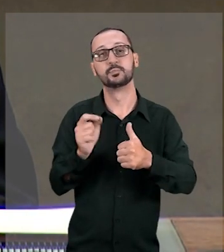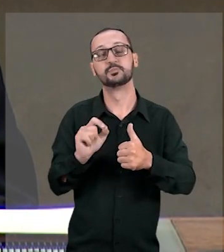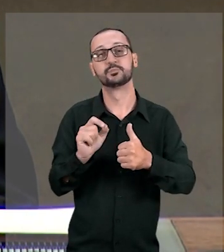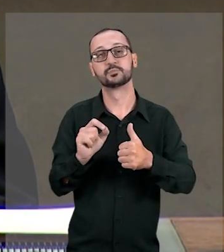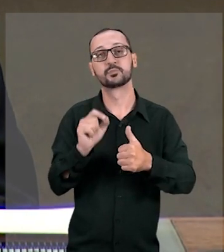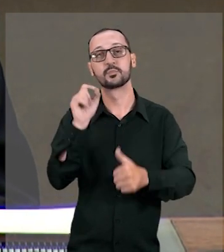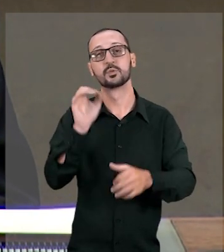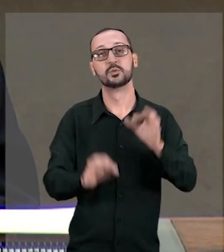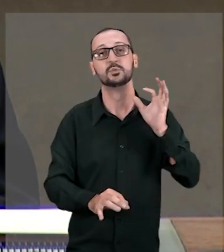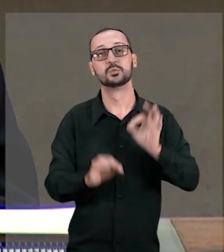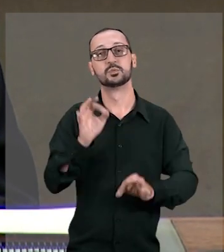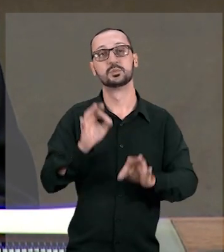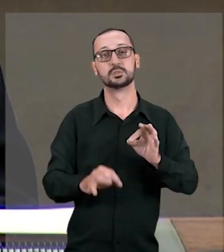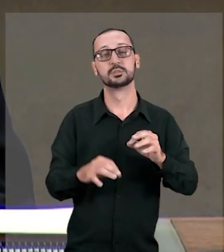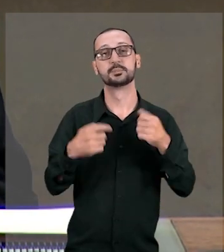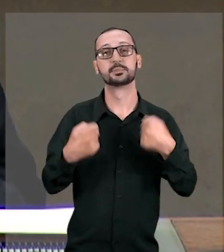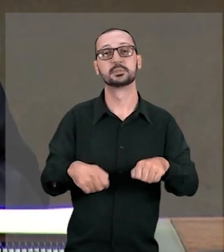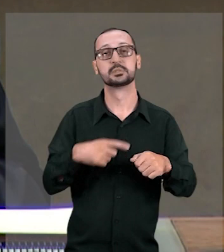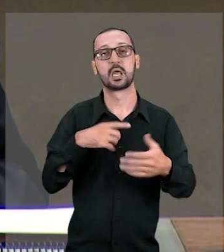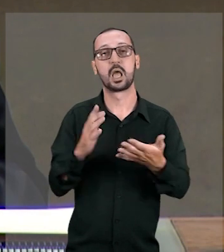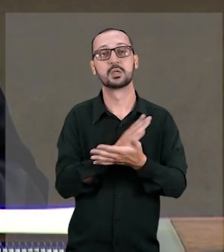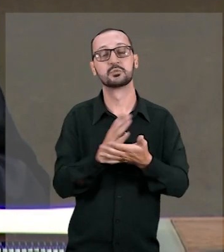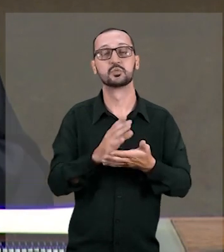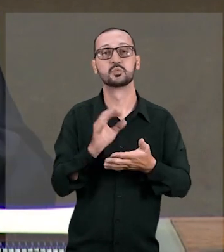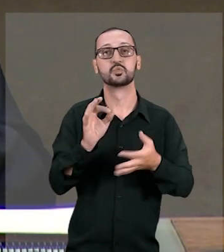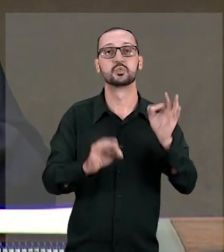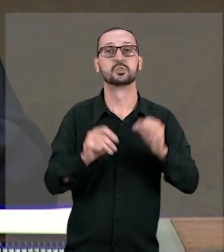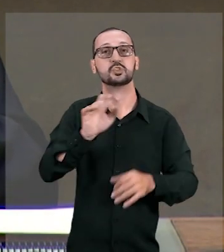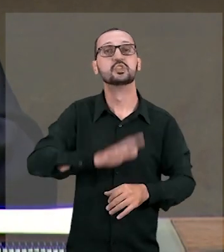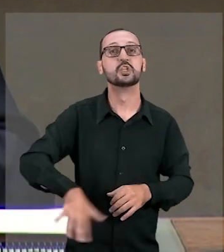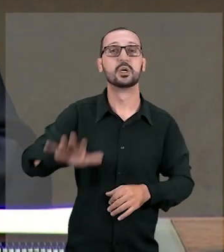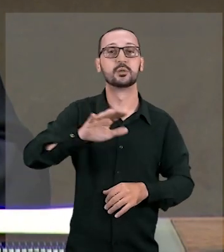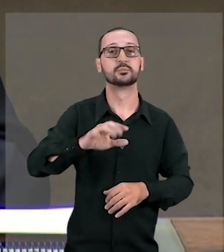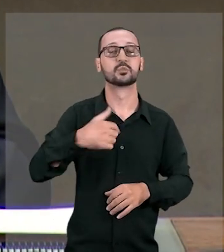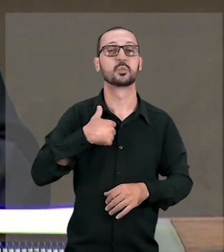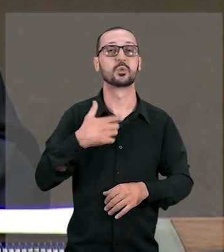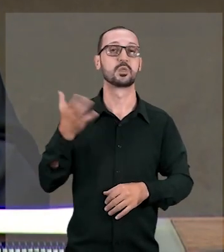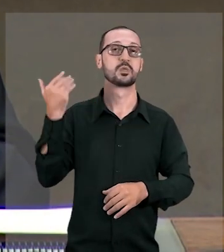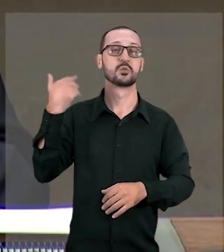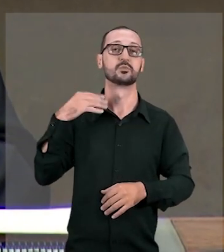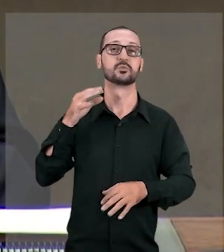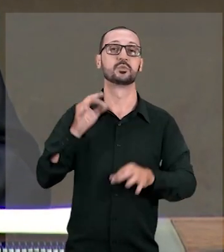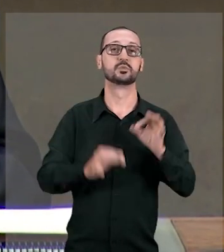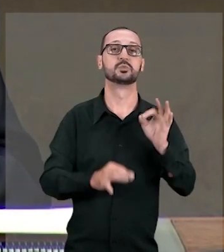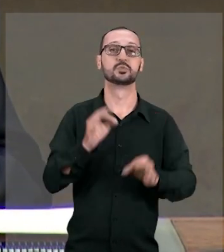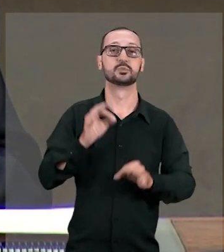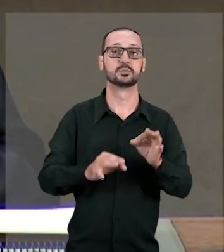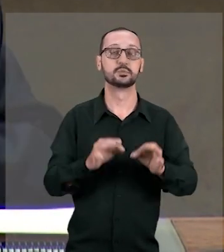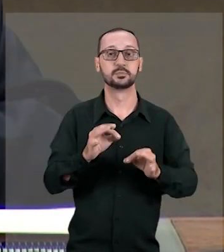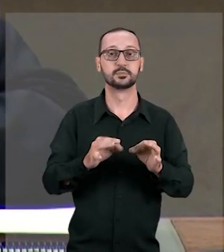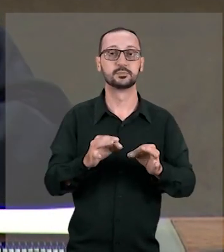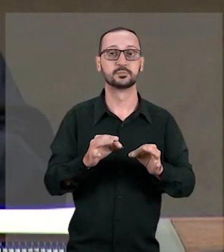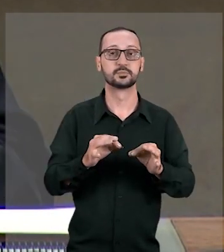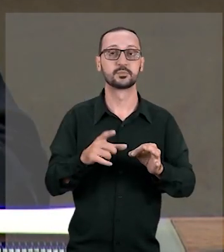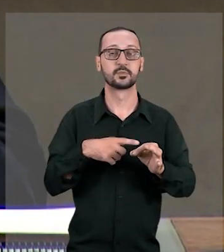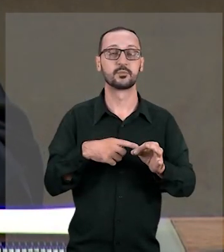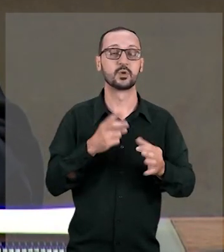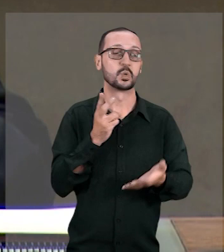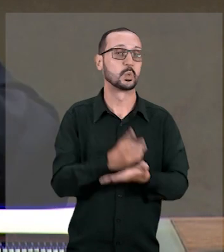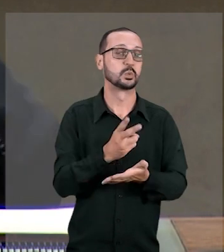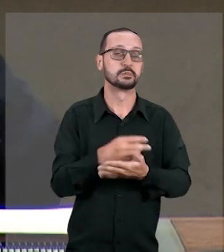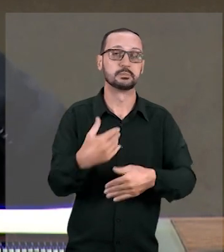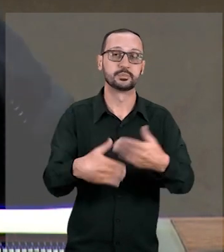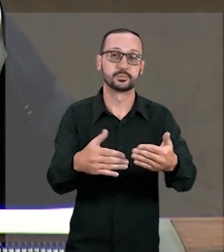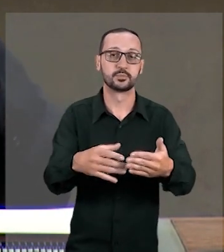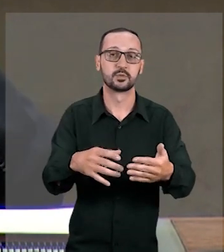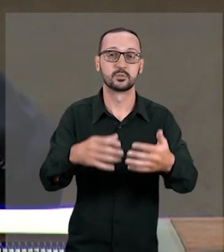um juiz constitucional deve fazer, talvez um juiz em geral, mas como eu não fui juiz, eu não fui um juiz de carreira,